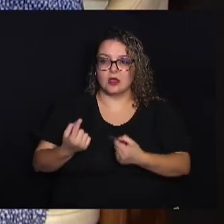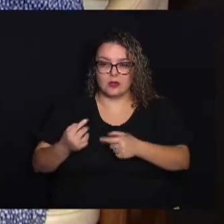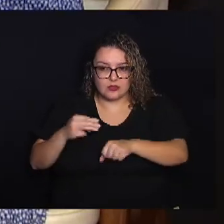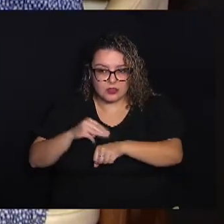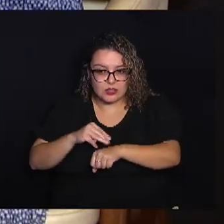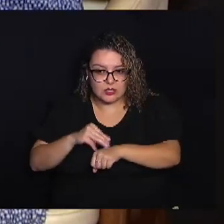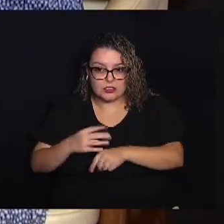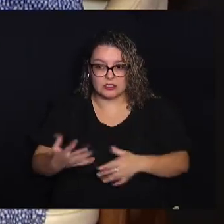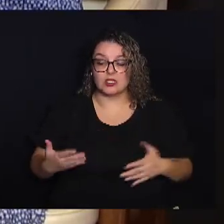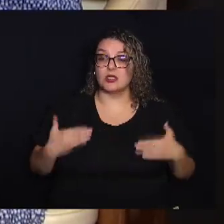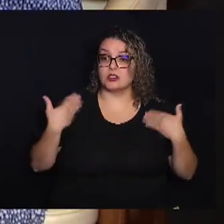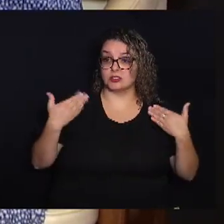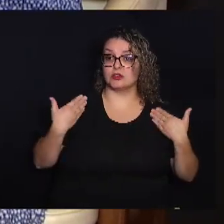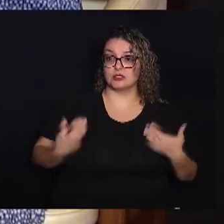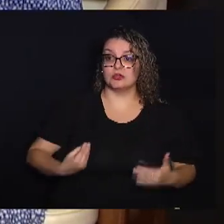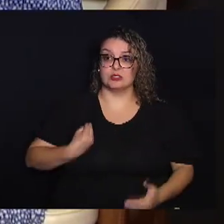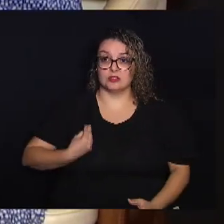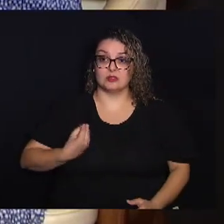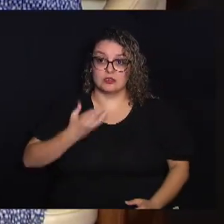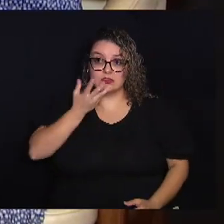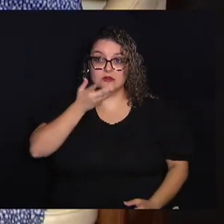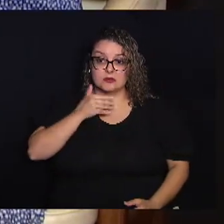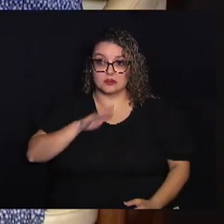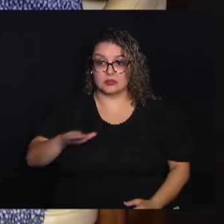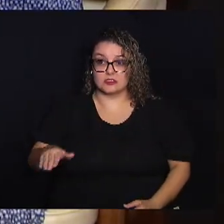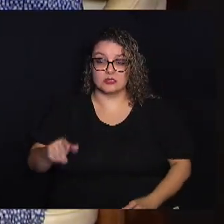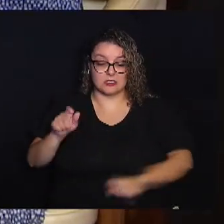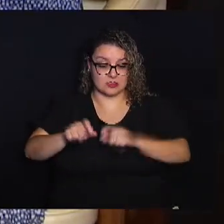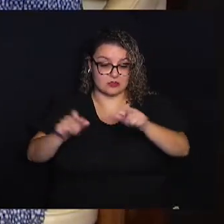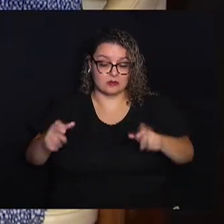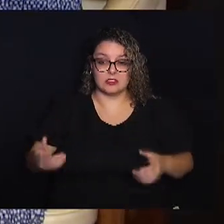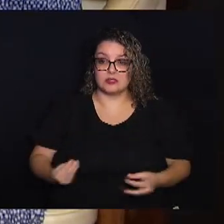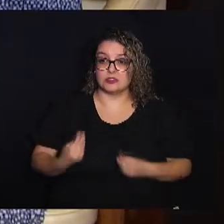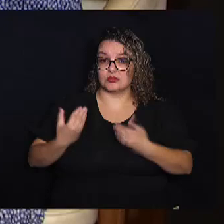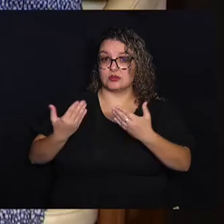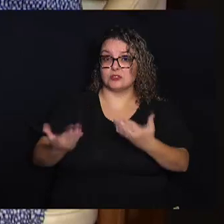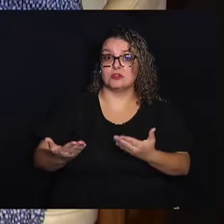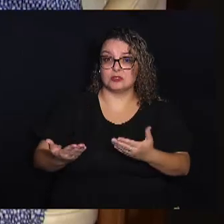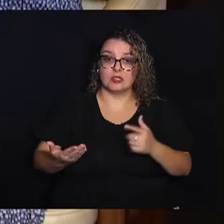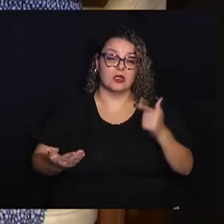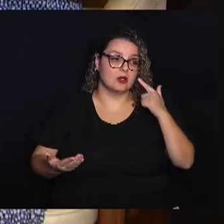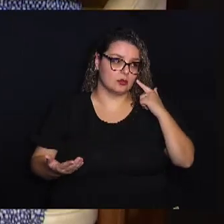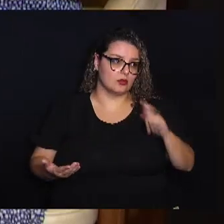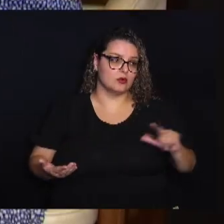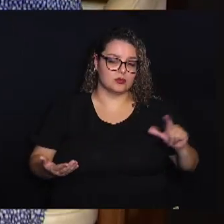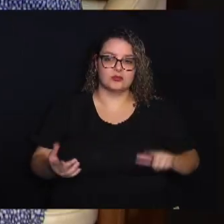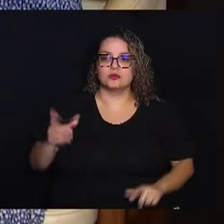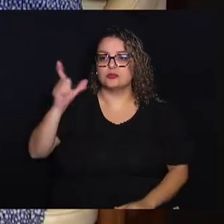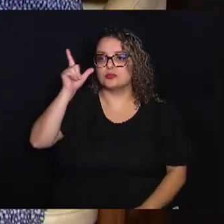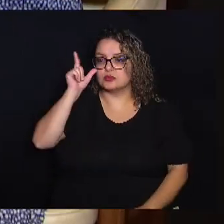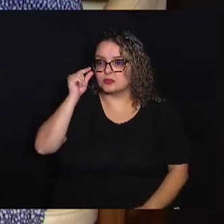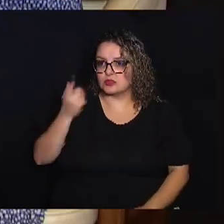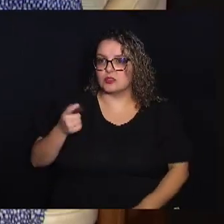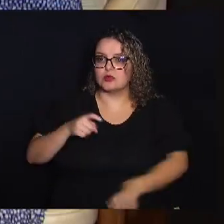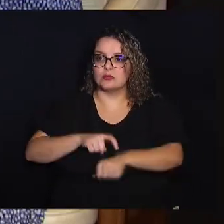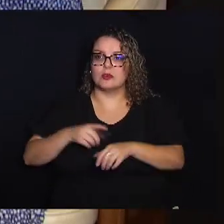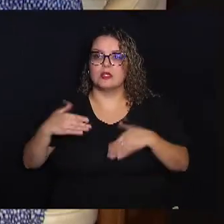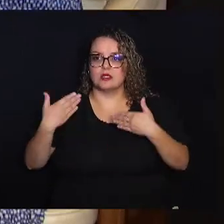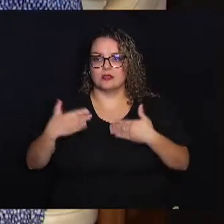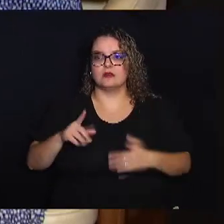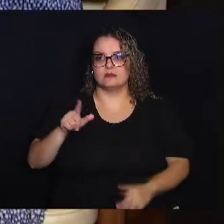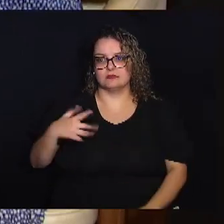minutos de alegria na vida das pessoas, assim, claro, de trazer para elas um momento de alívio, um momento de alegria,